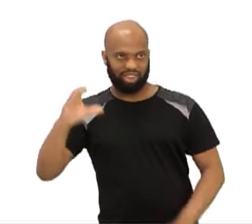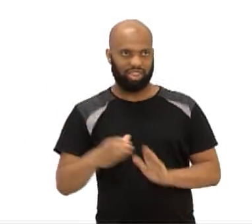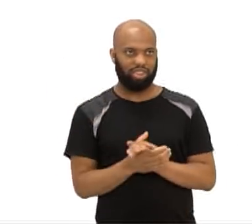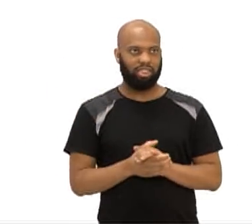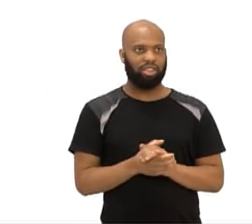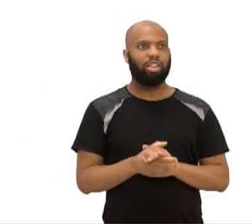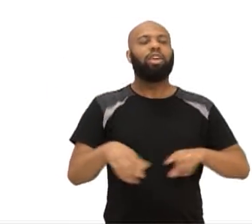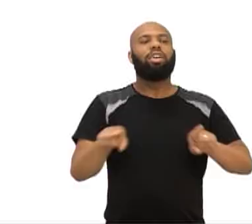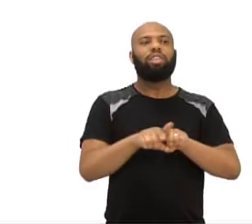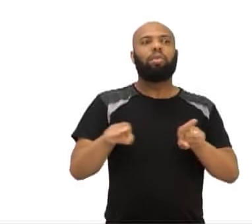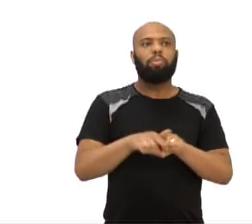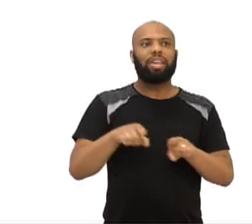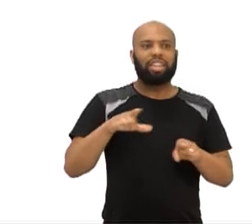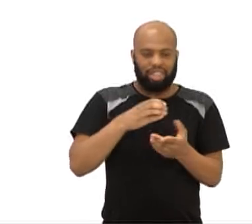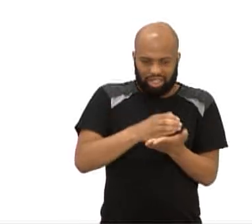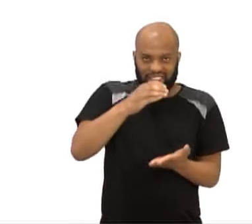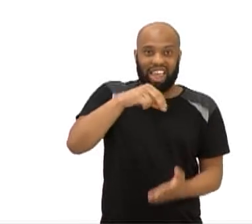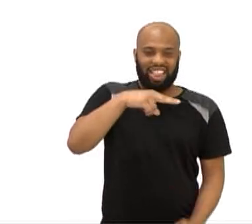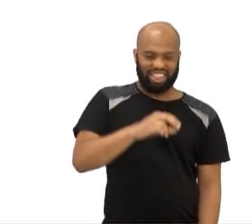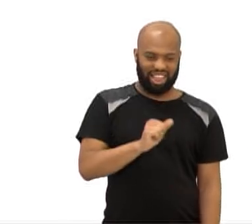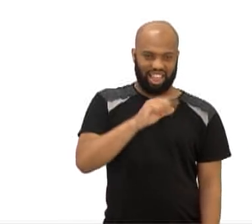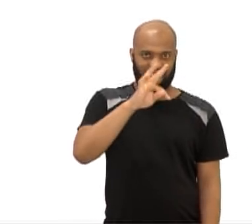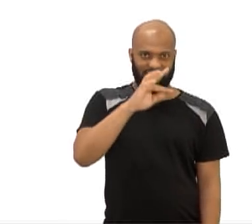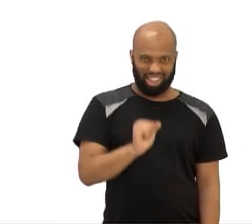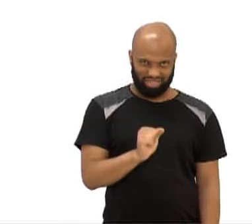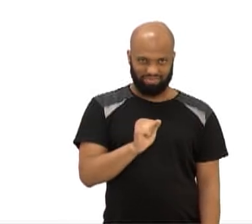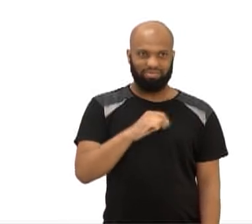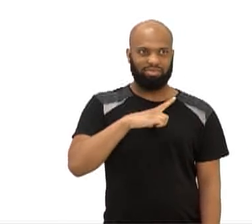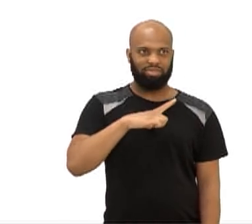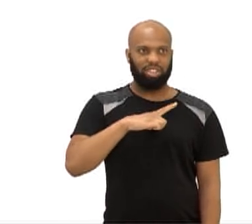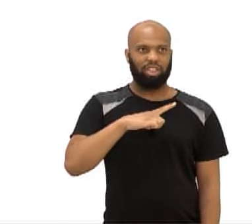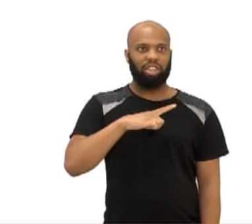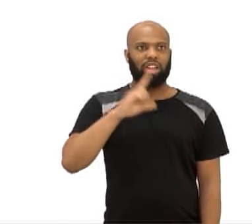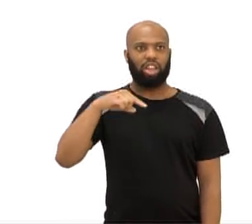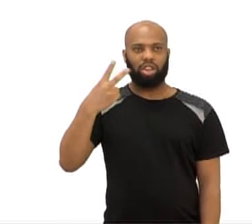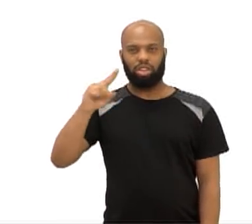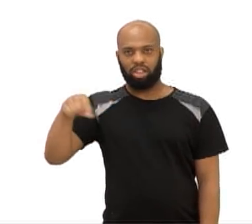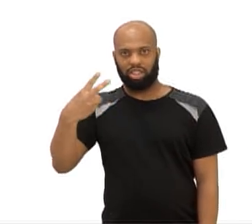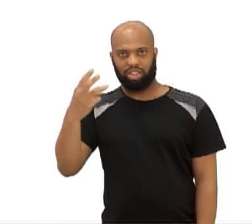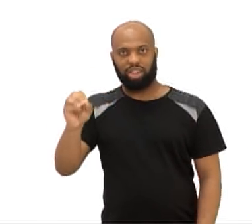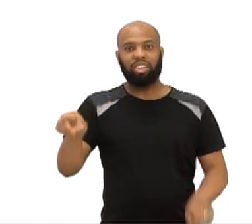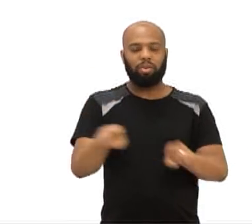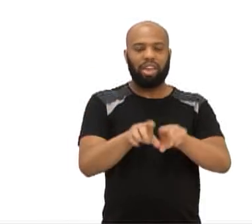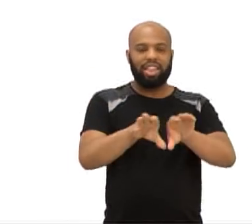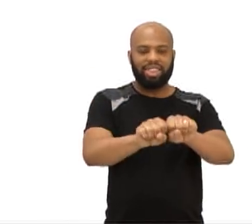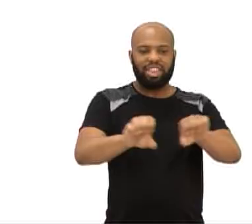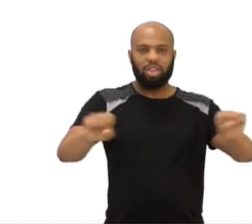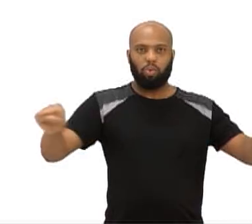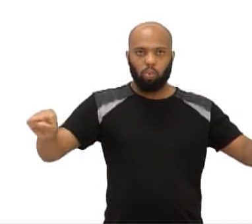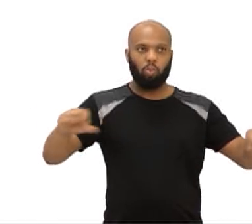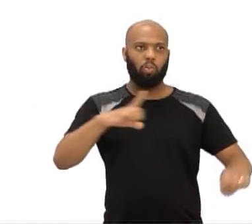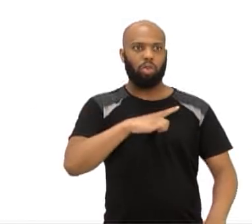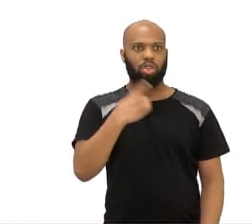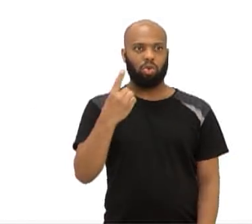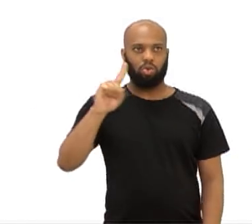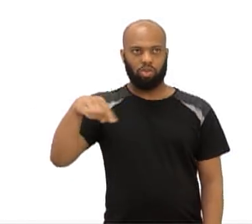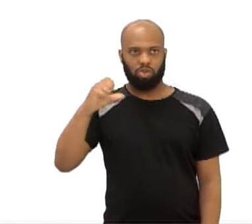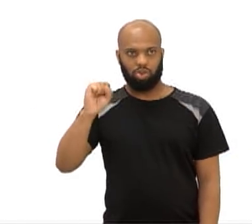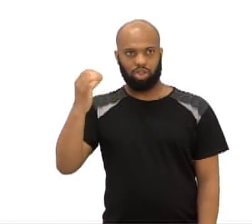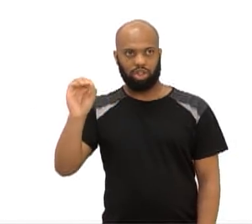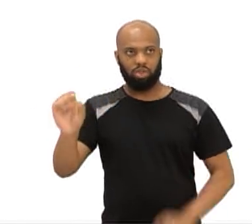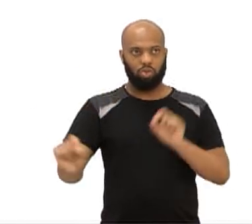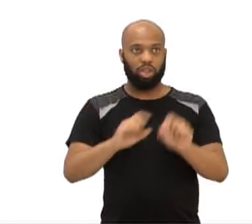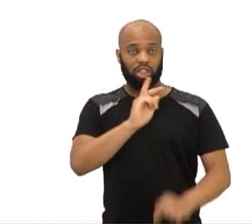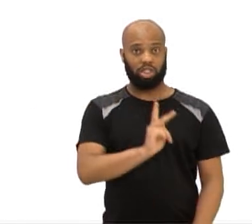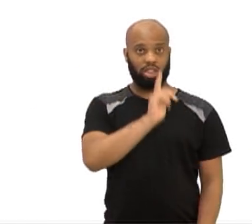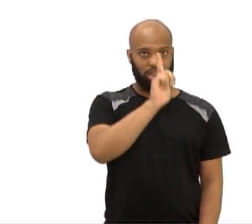Nata Rei d'Oesta, R$ 2,30. Salsicha avulsa Frimeza, R$ 1,80. E é o